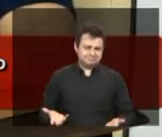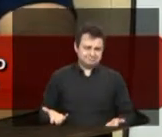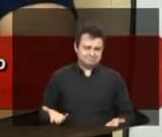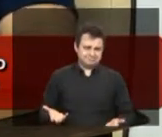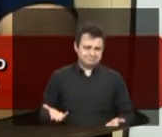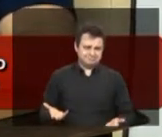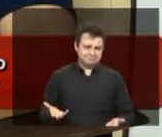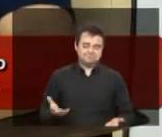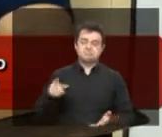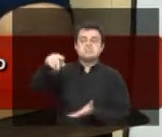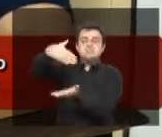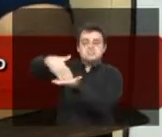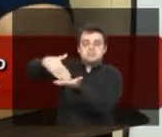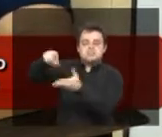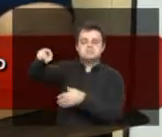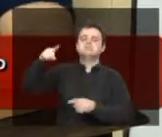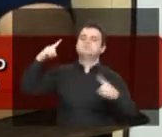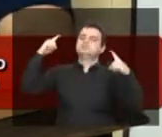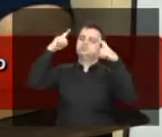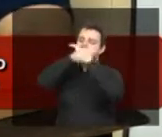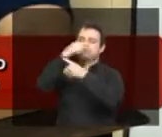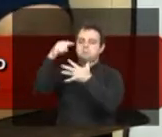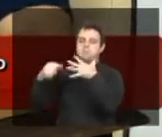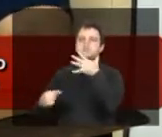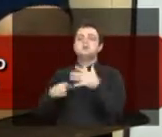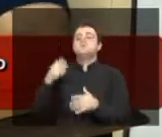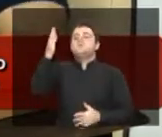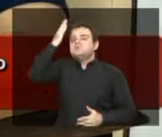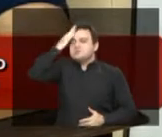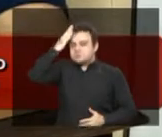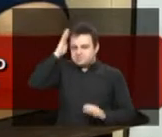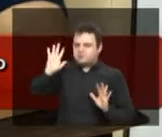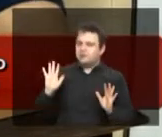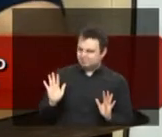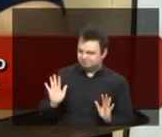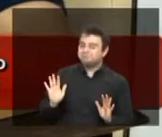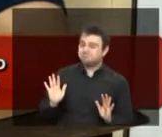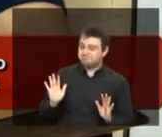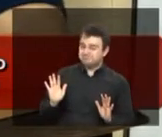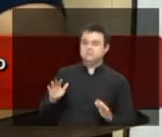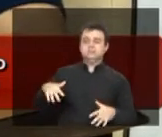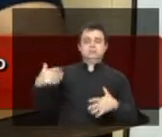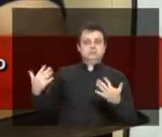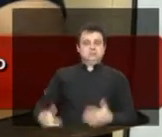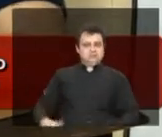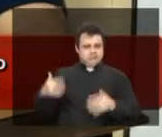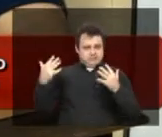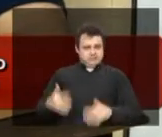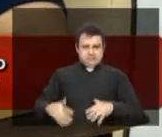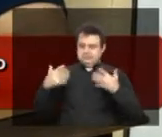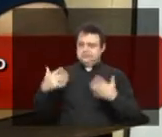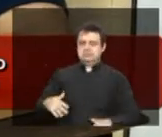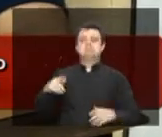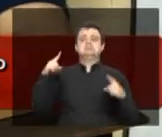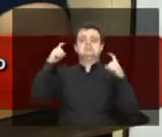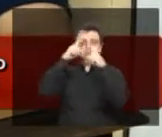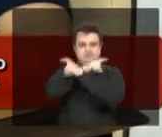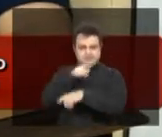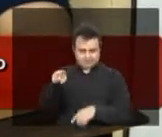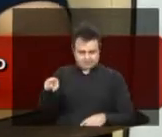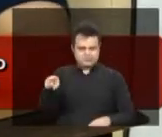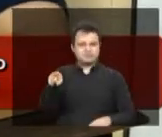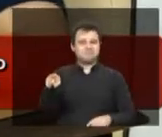assim, que eles enfrentam, o pessoal da secretaria enfrenta aí um rabo de foguete um puta de um abacaxi para descascar,